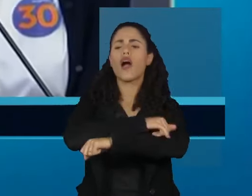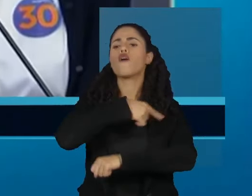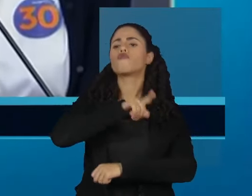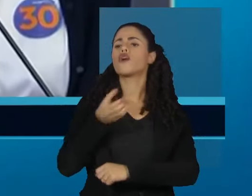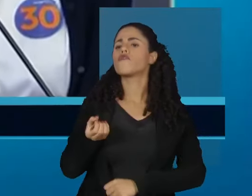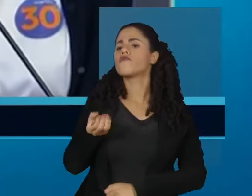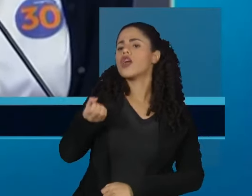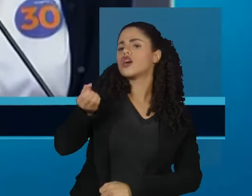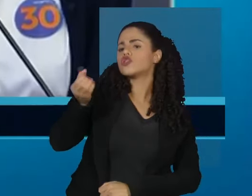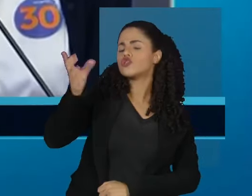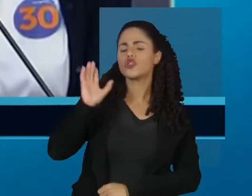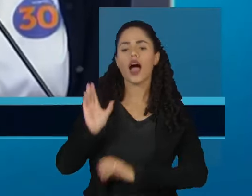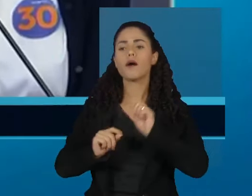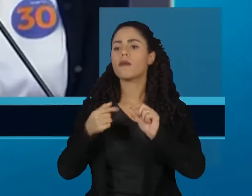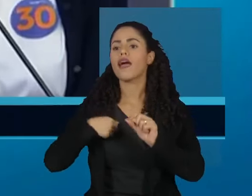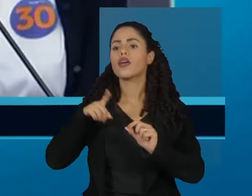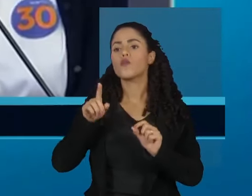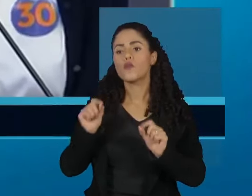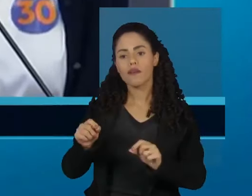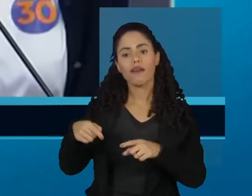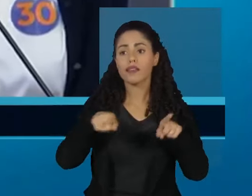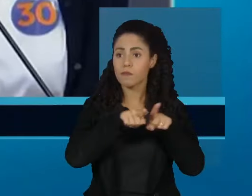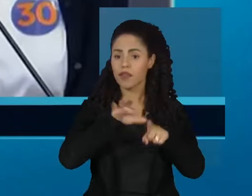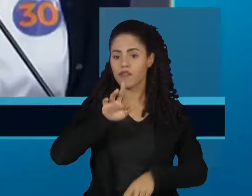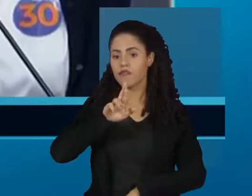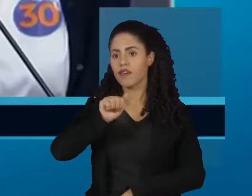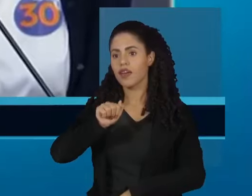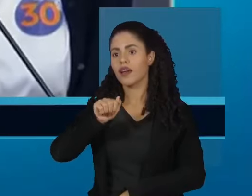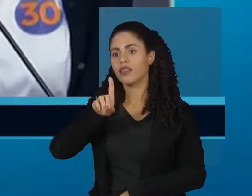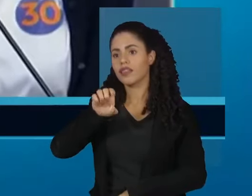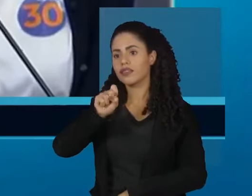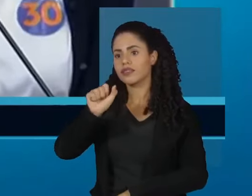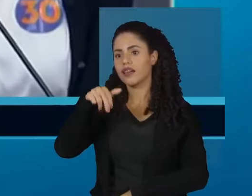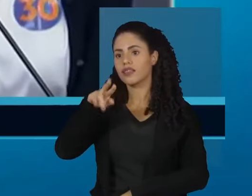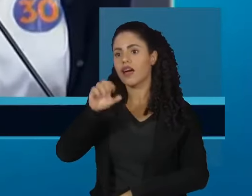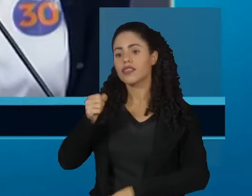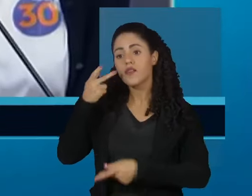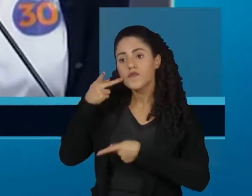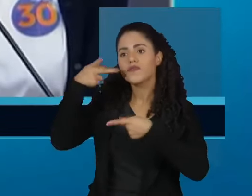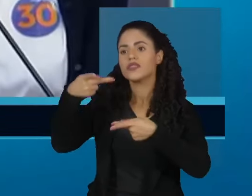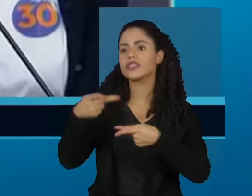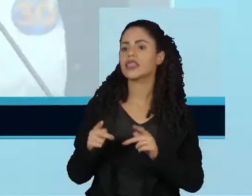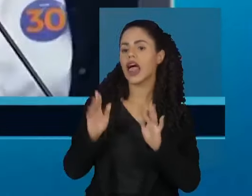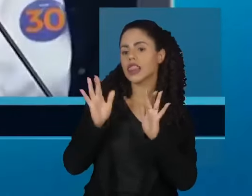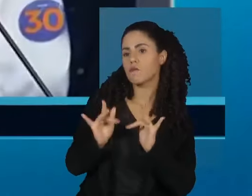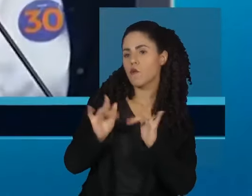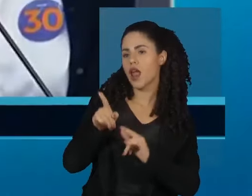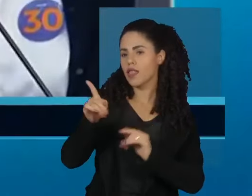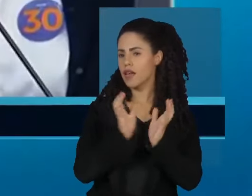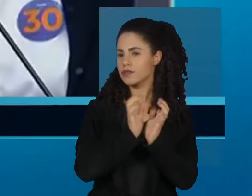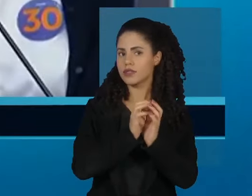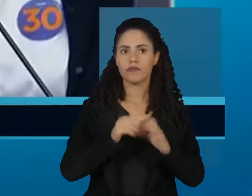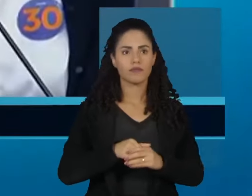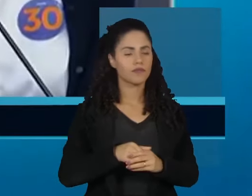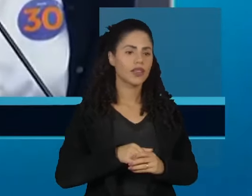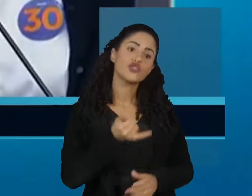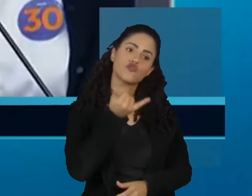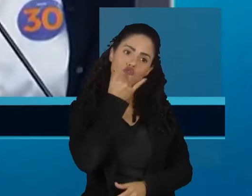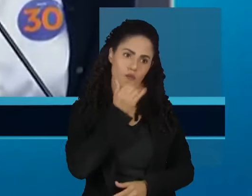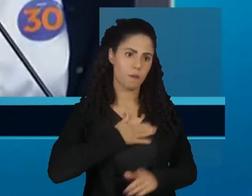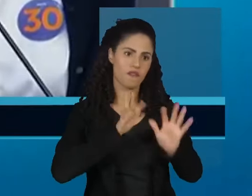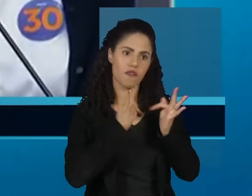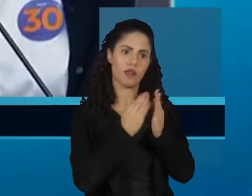em Lusiânia, parava em Feira de Santana para visitar o seu namorado em Recife. Eu tenho família em Feira de